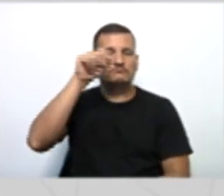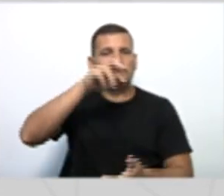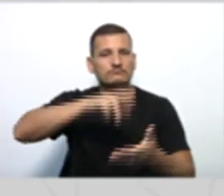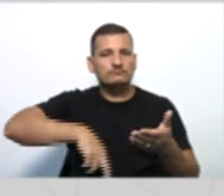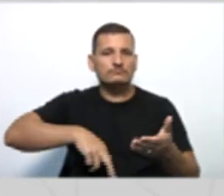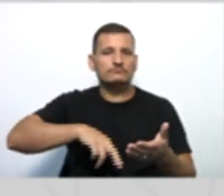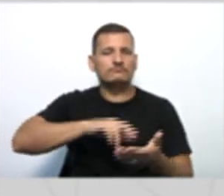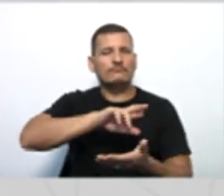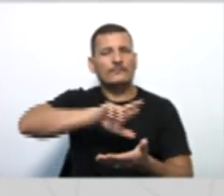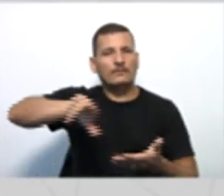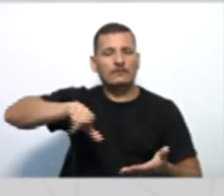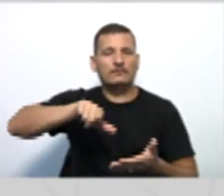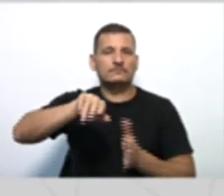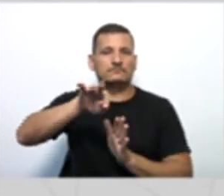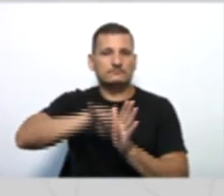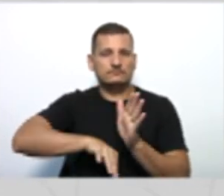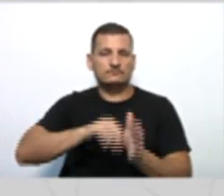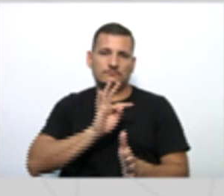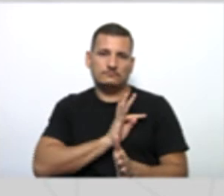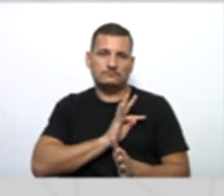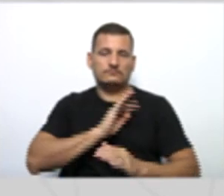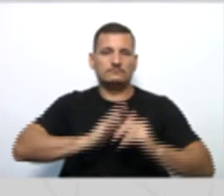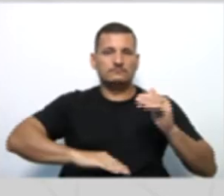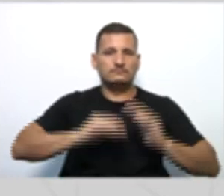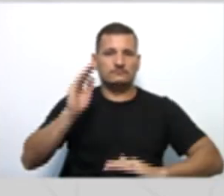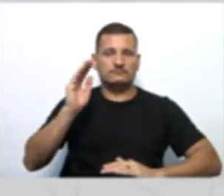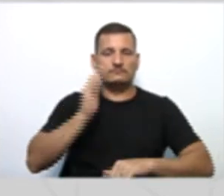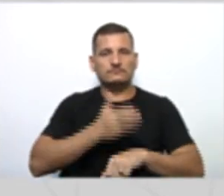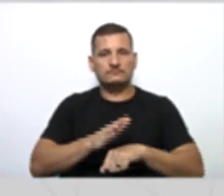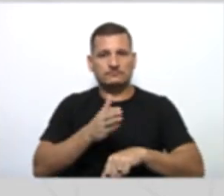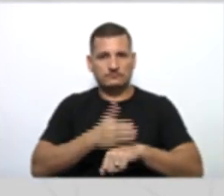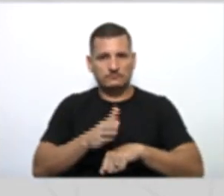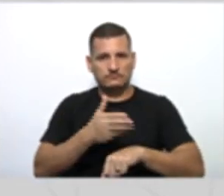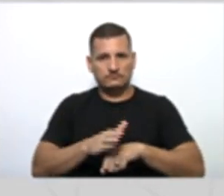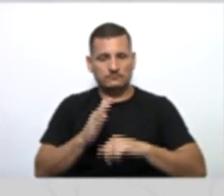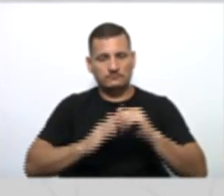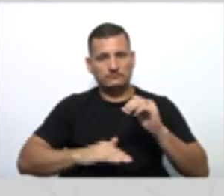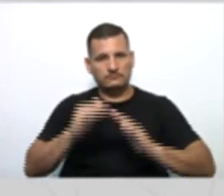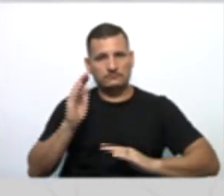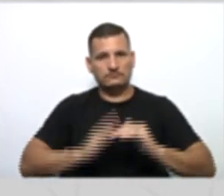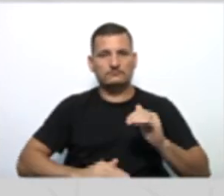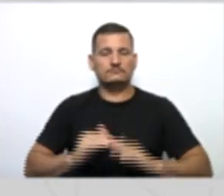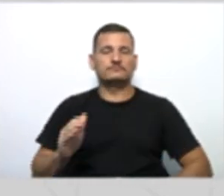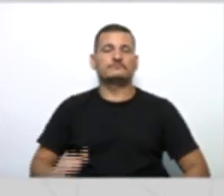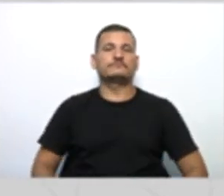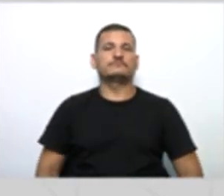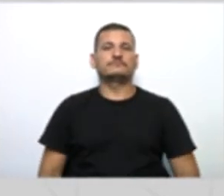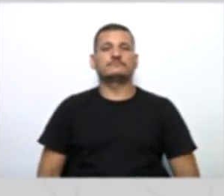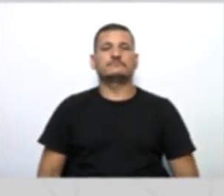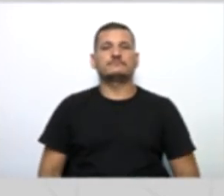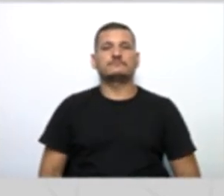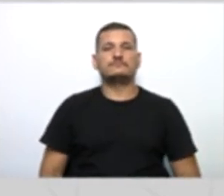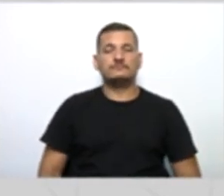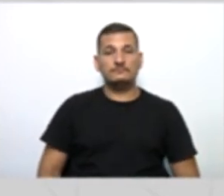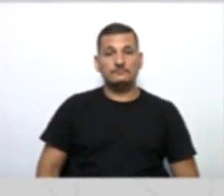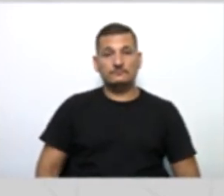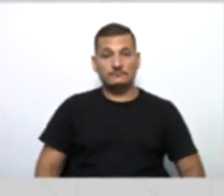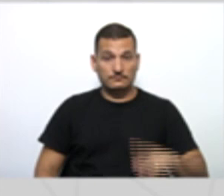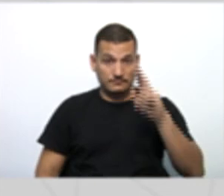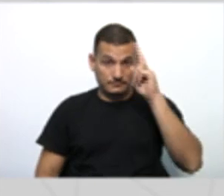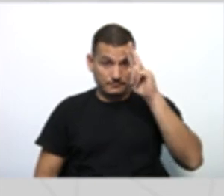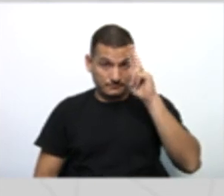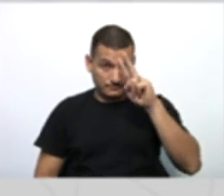textos técnicos, a prática profissional. Muito bem, lembrando um detalhe importante, né? Algumas mensagens